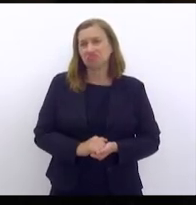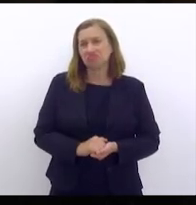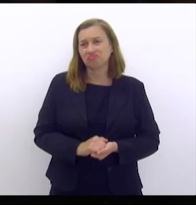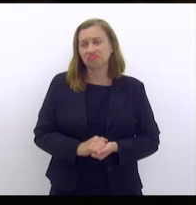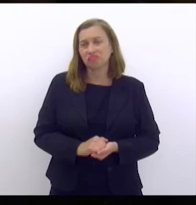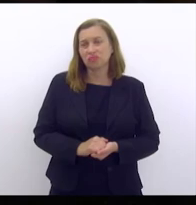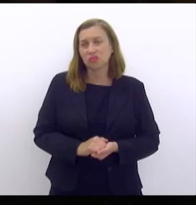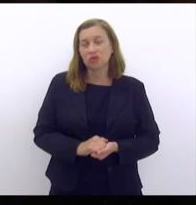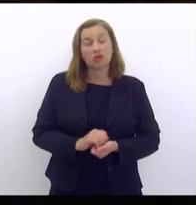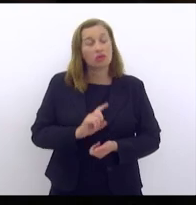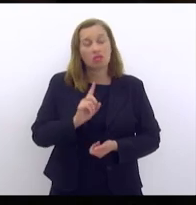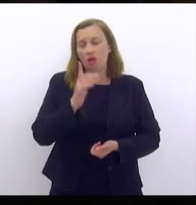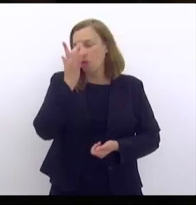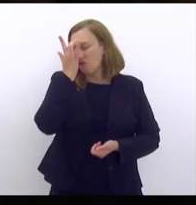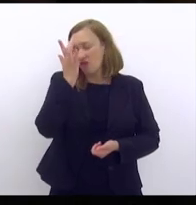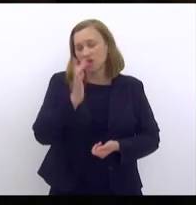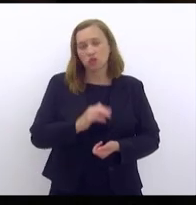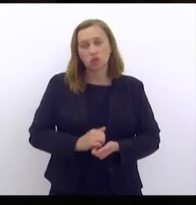E